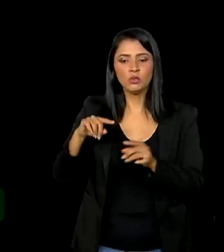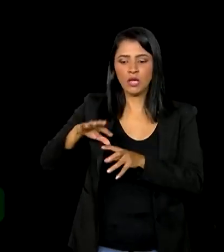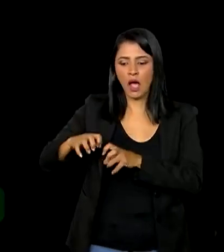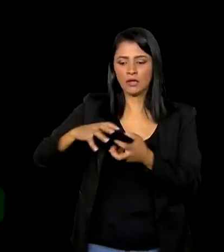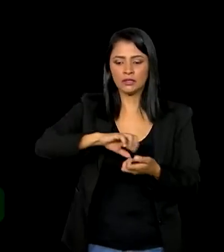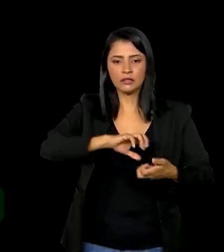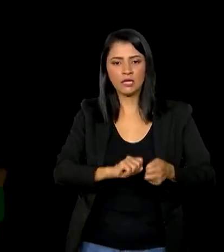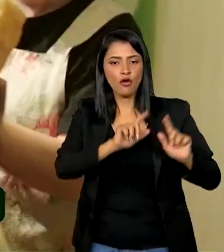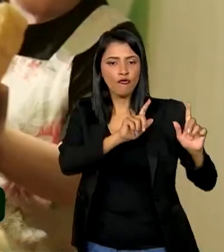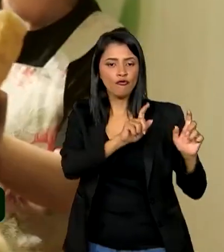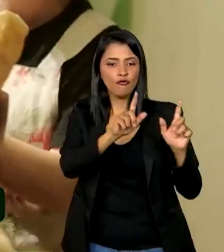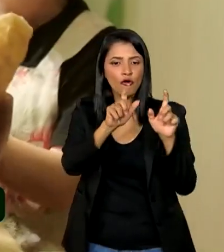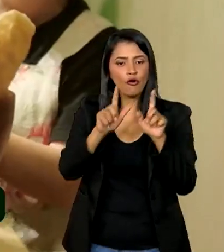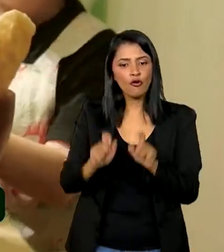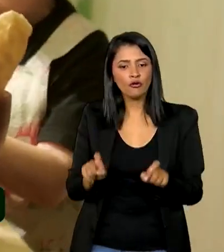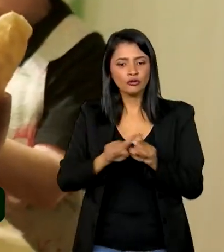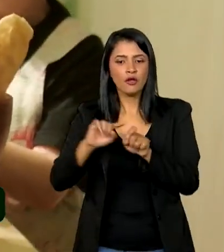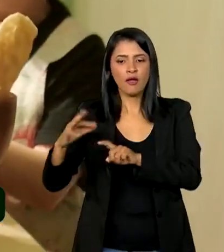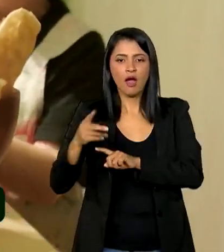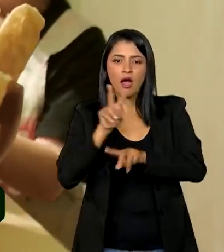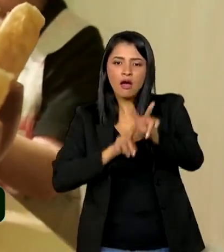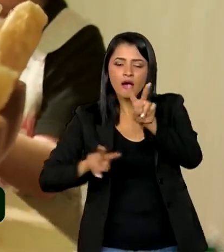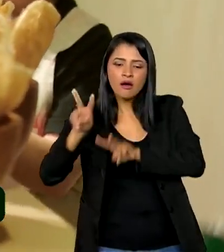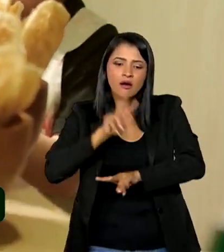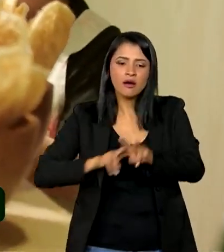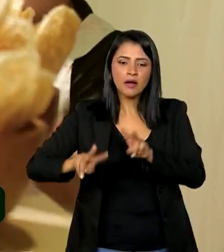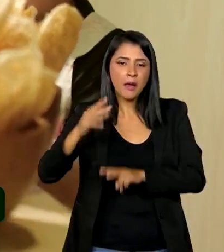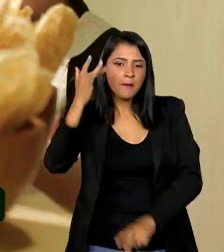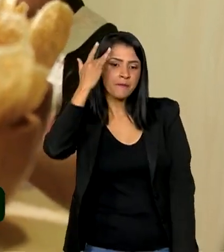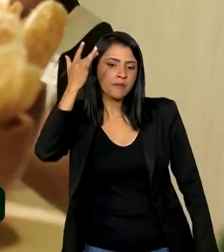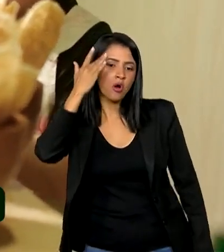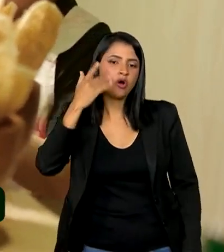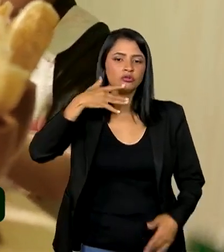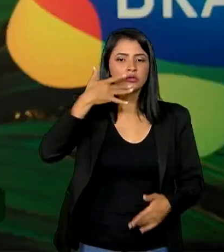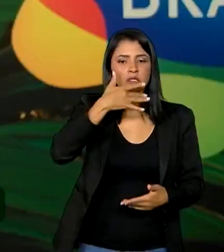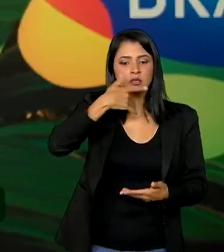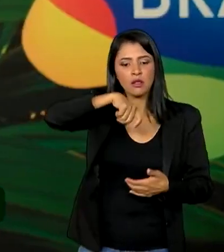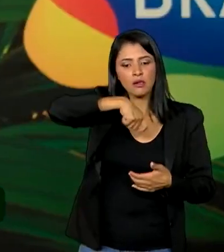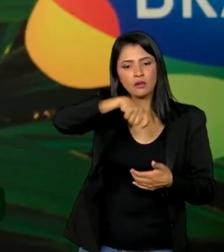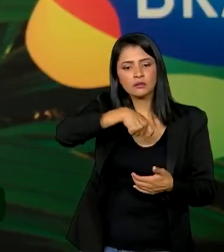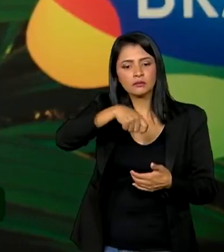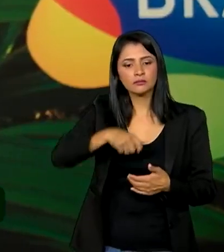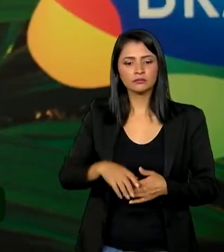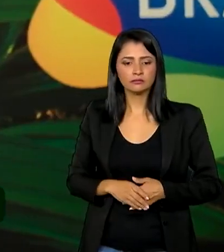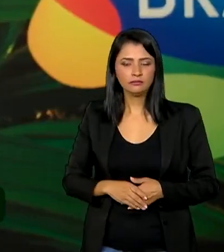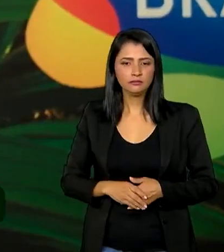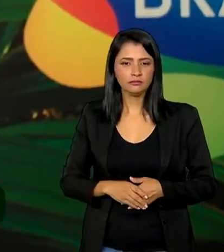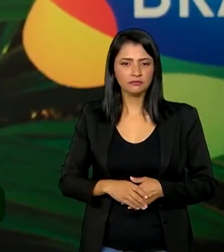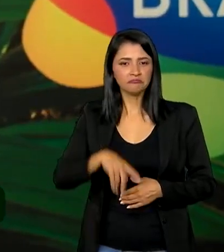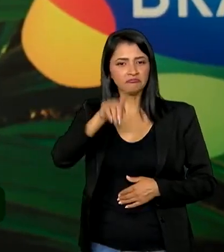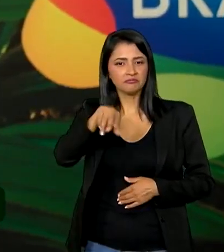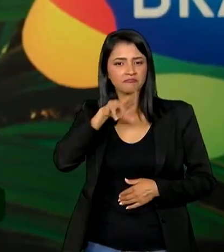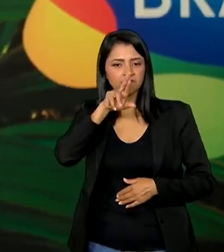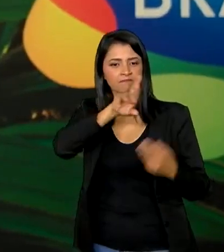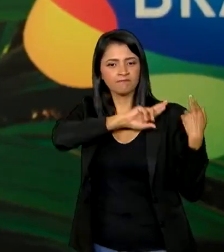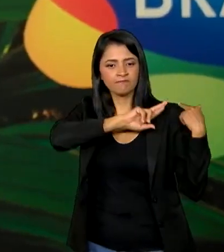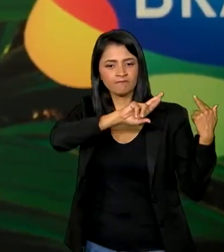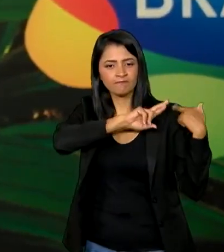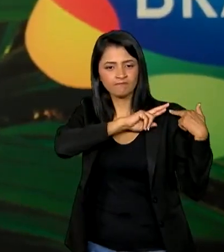da galeria Visit Brasil, em exibição na maior metrópole dos Estados Unidos.